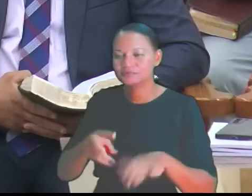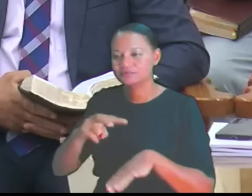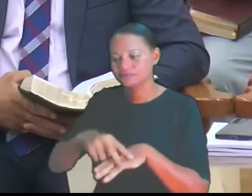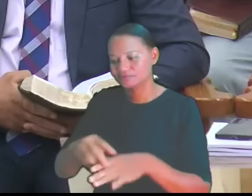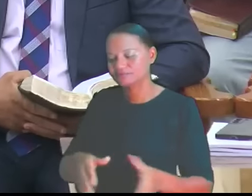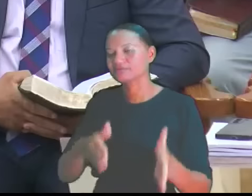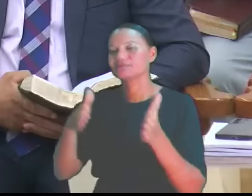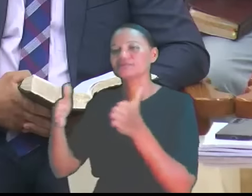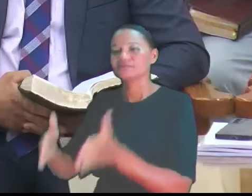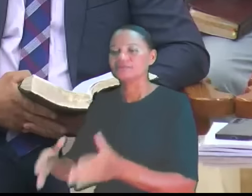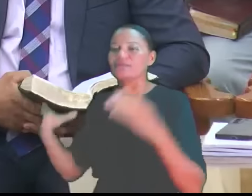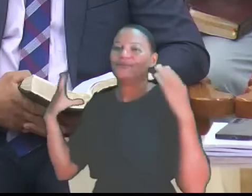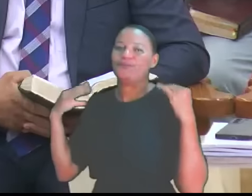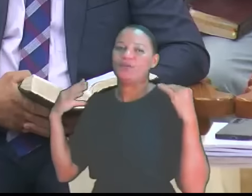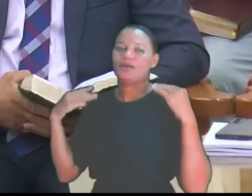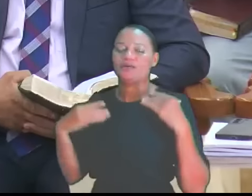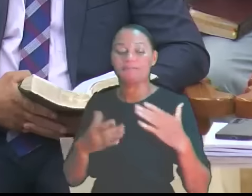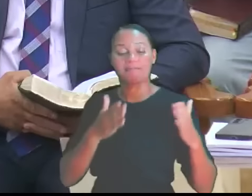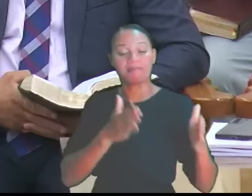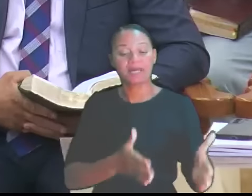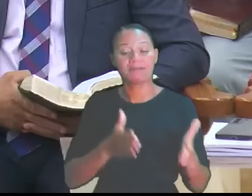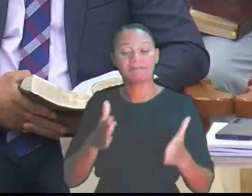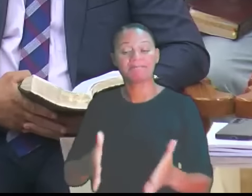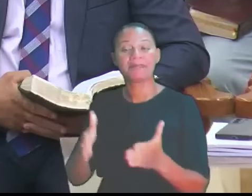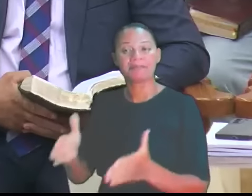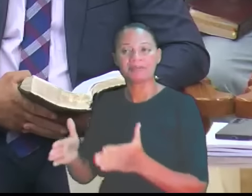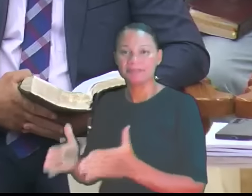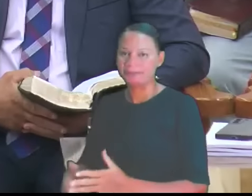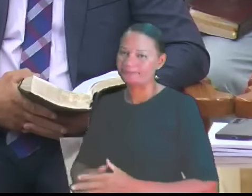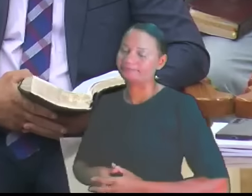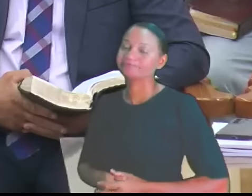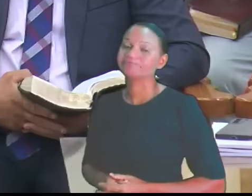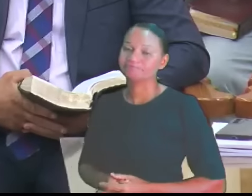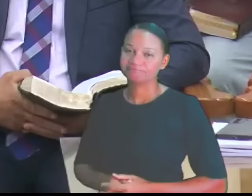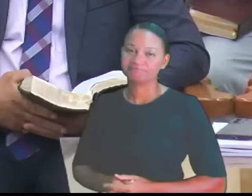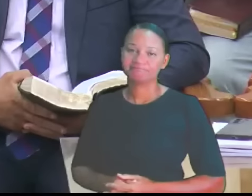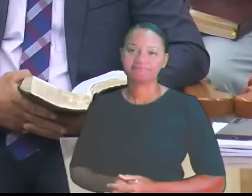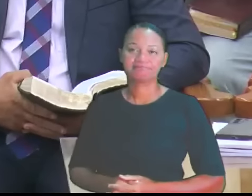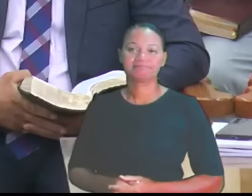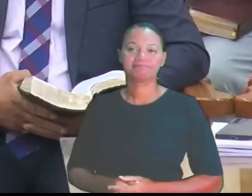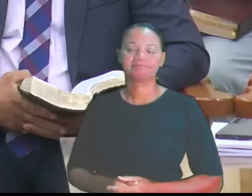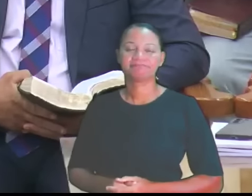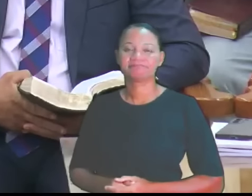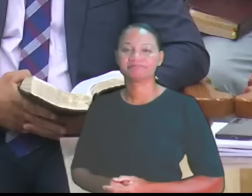anjo. É, são estágios.